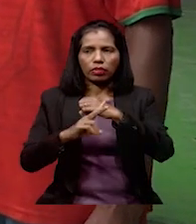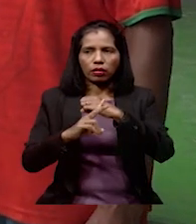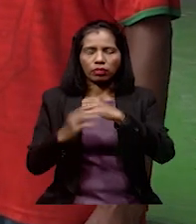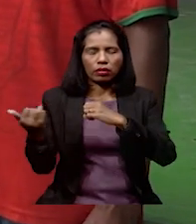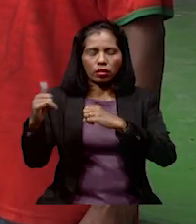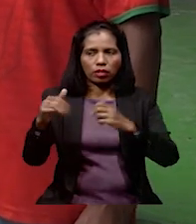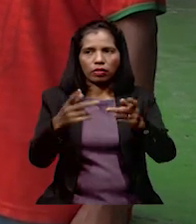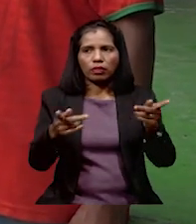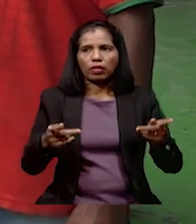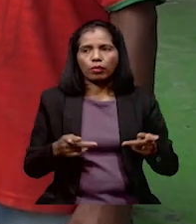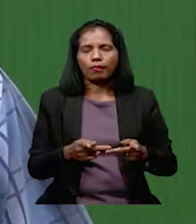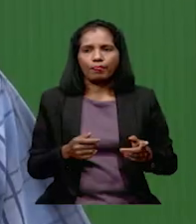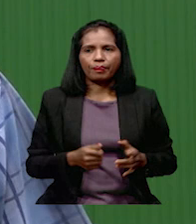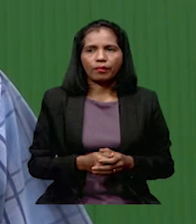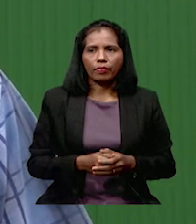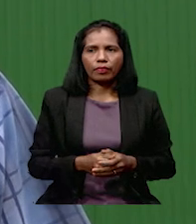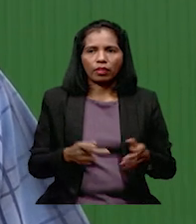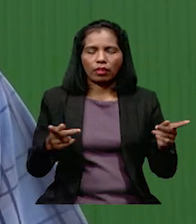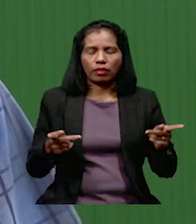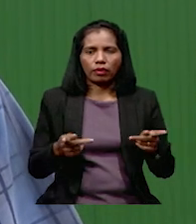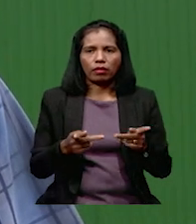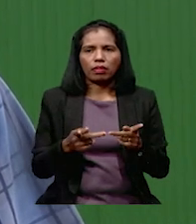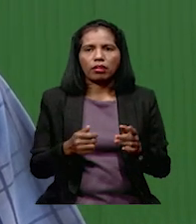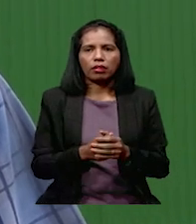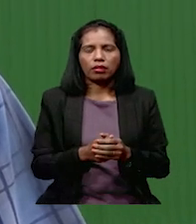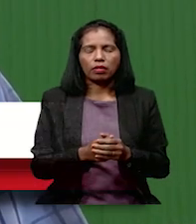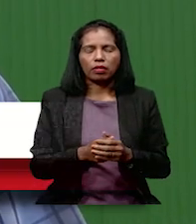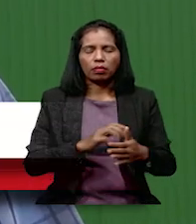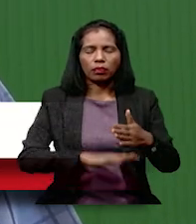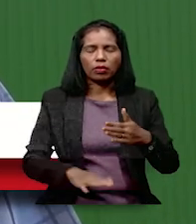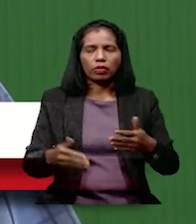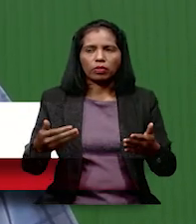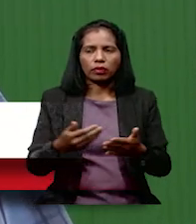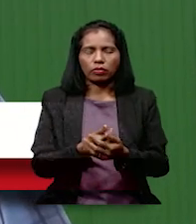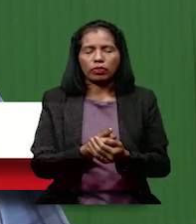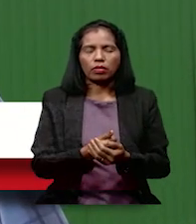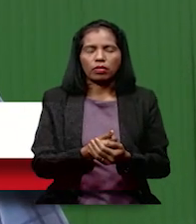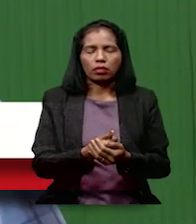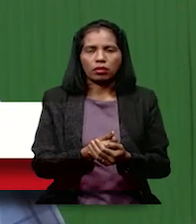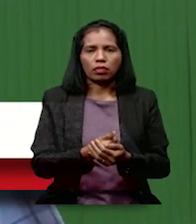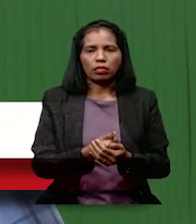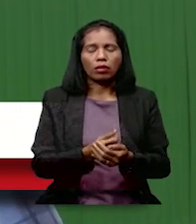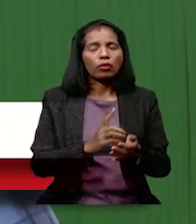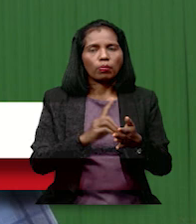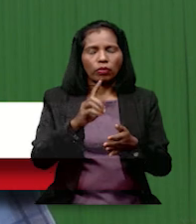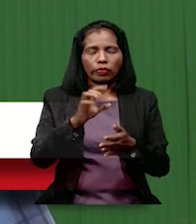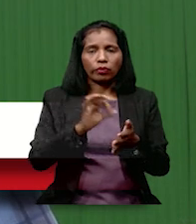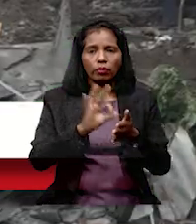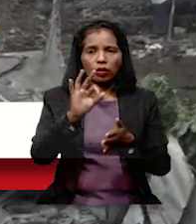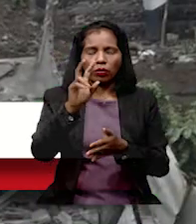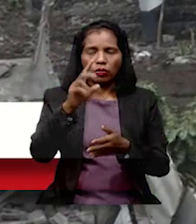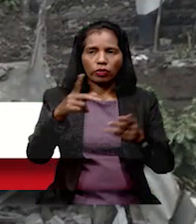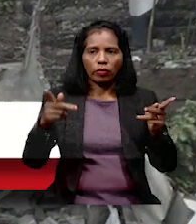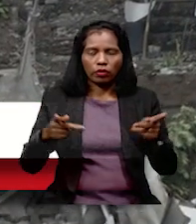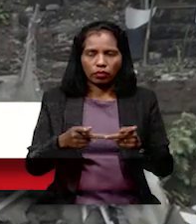Fatin. E a parte Comodoro ne, ya fomento, o Maurice Fon, fomento 1, fomento 2, o Maurice Fon. Sira ne mak maya